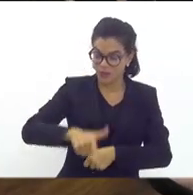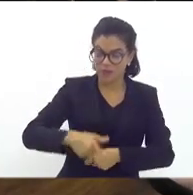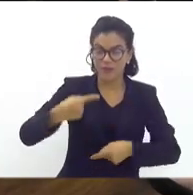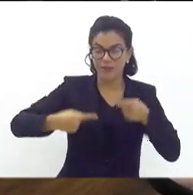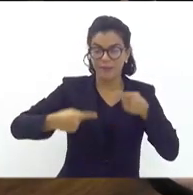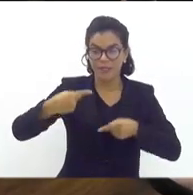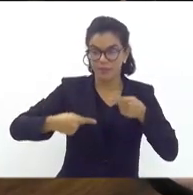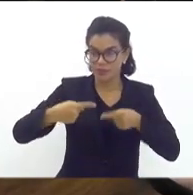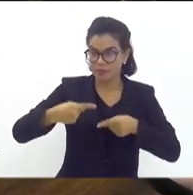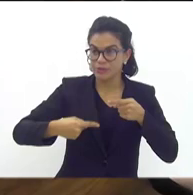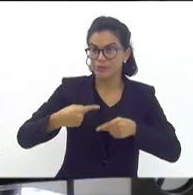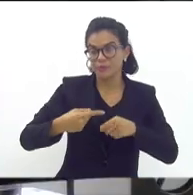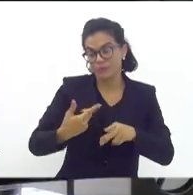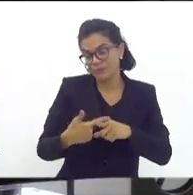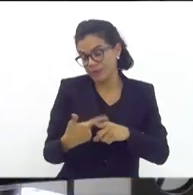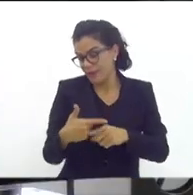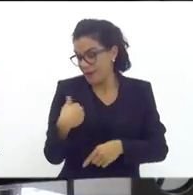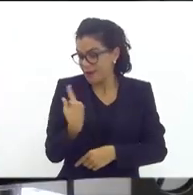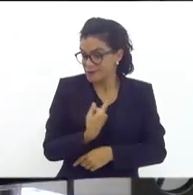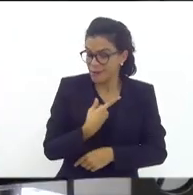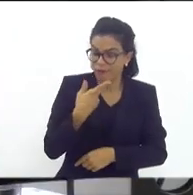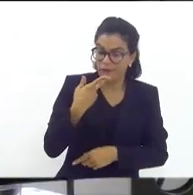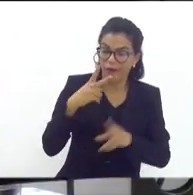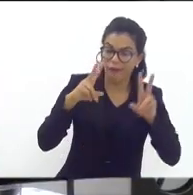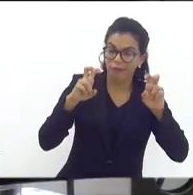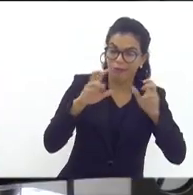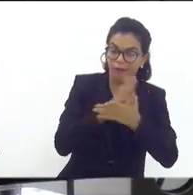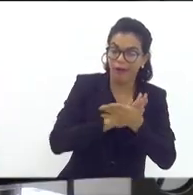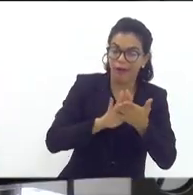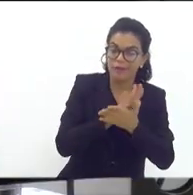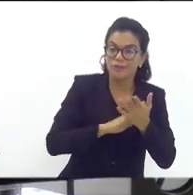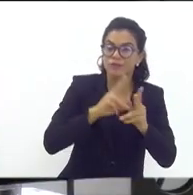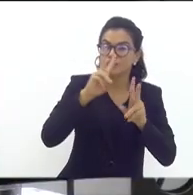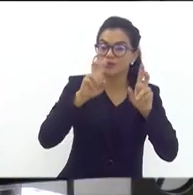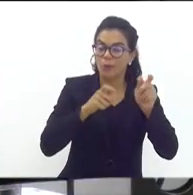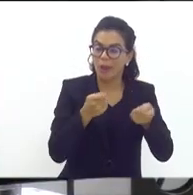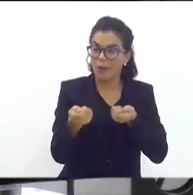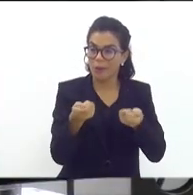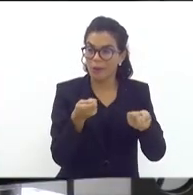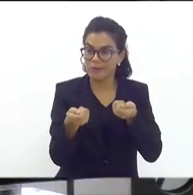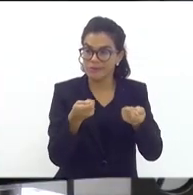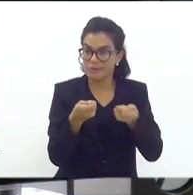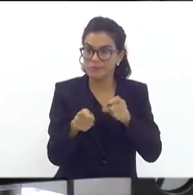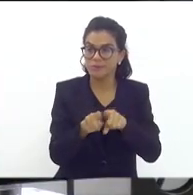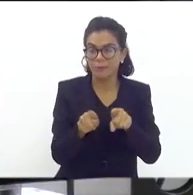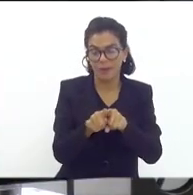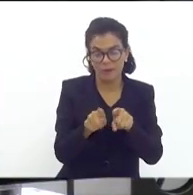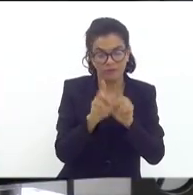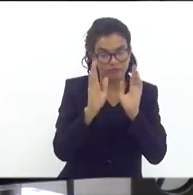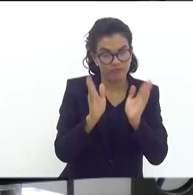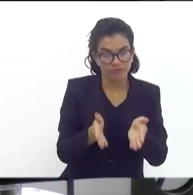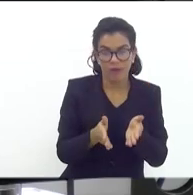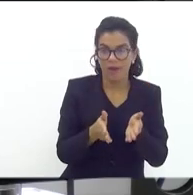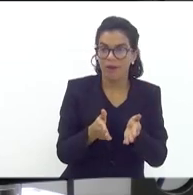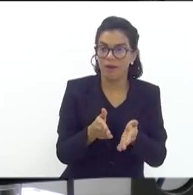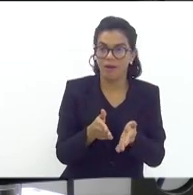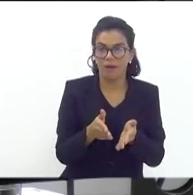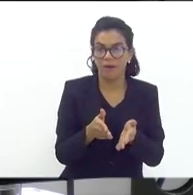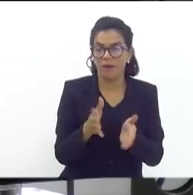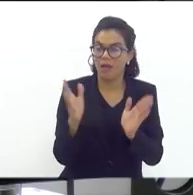agetransp até porque a gente não entrou na parte da regulação a não ser com esses números que abordamos e já fica aqui mais